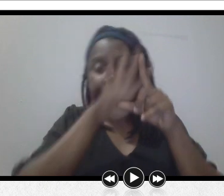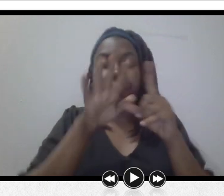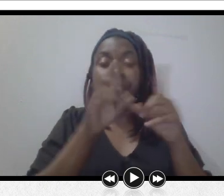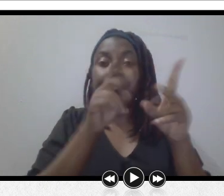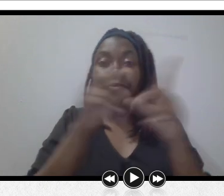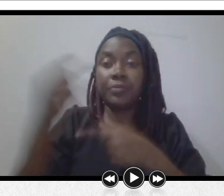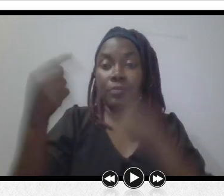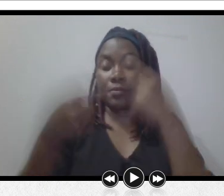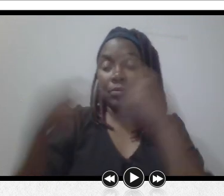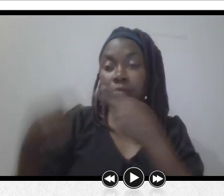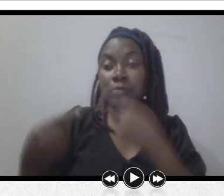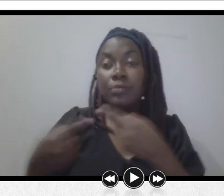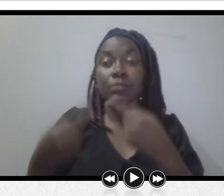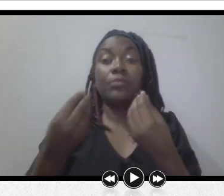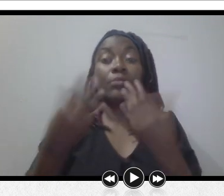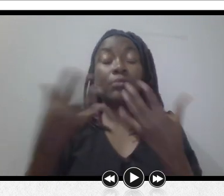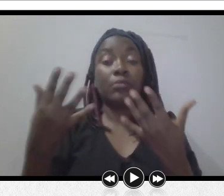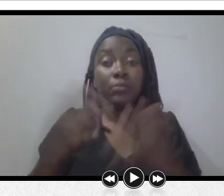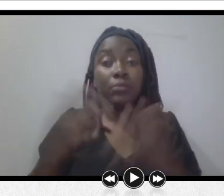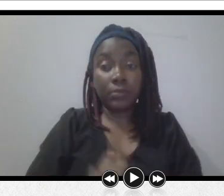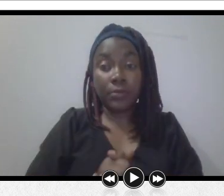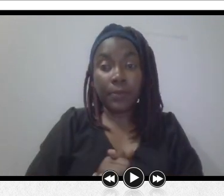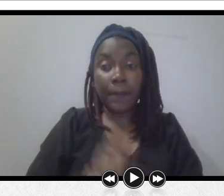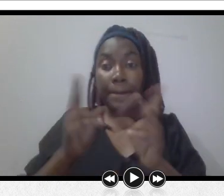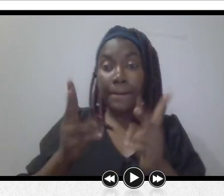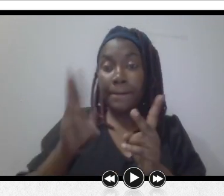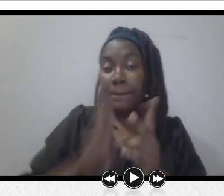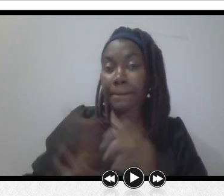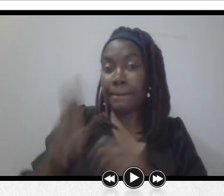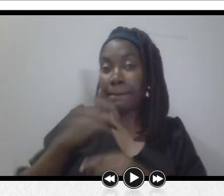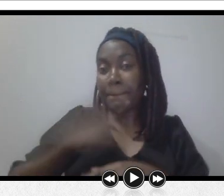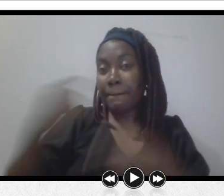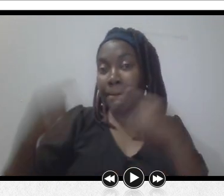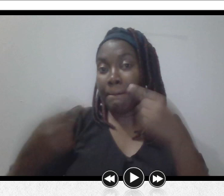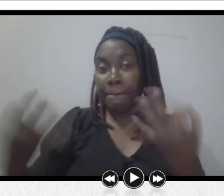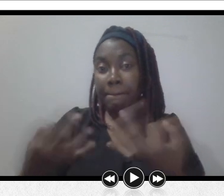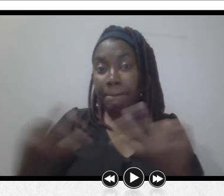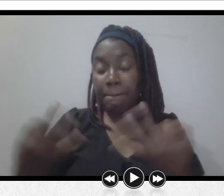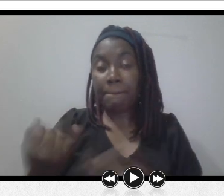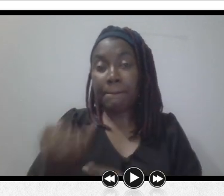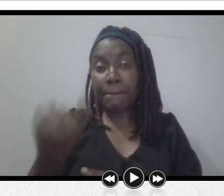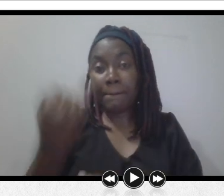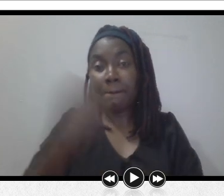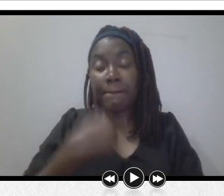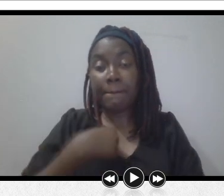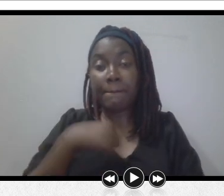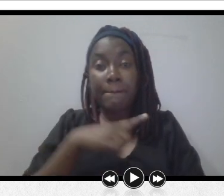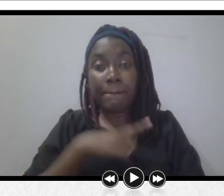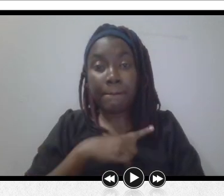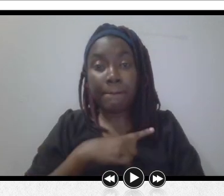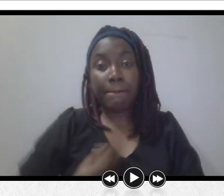dos concorrentes, para que o usuário, né, o próprio consumidor tenha uma concorrência perfeita. É importantíssimo que eu tenha, né,